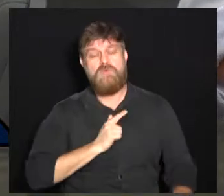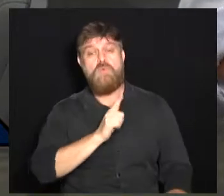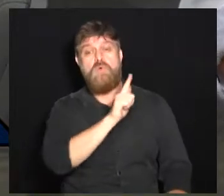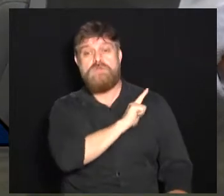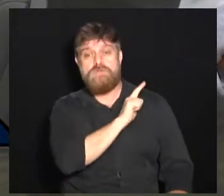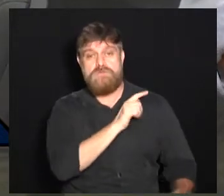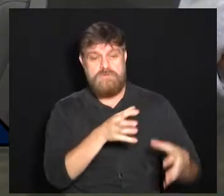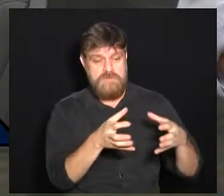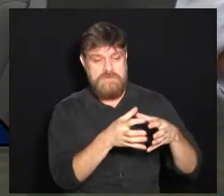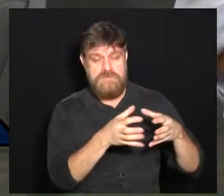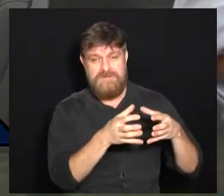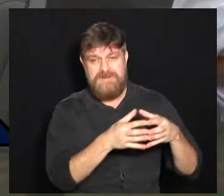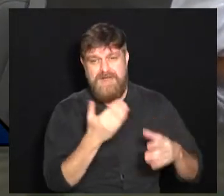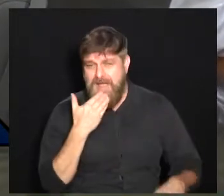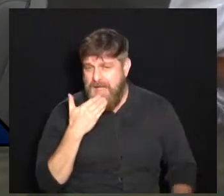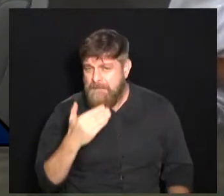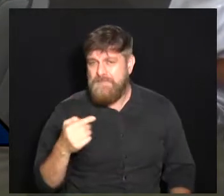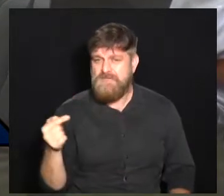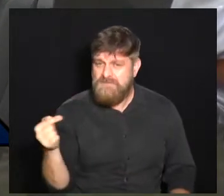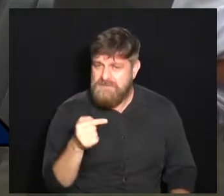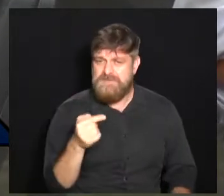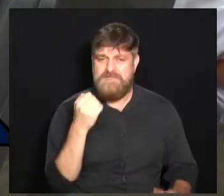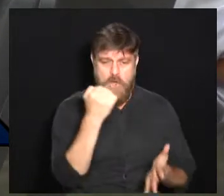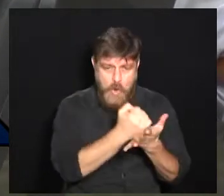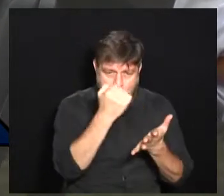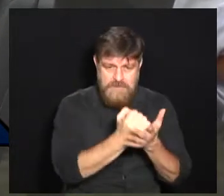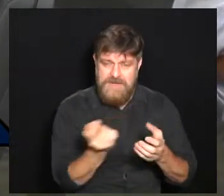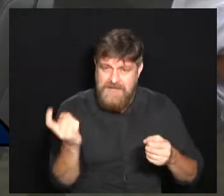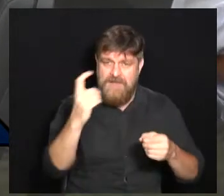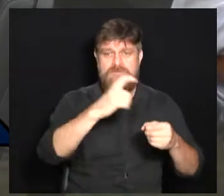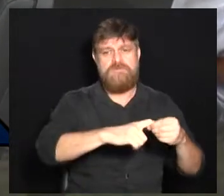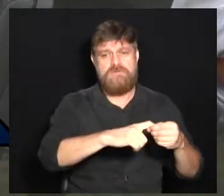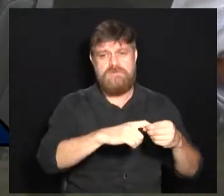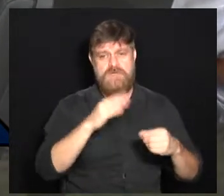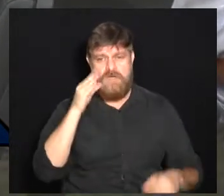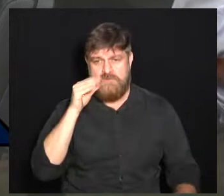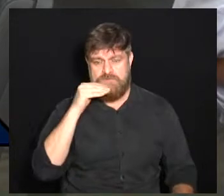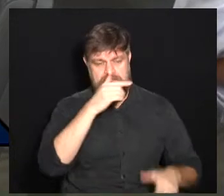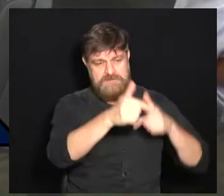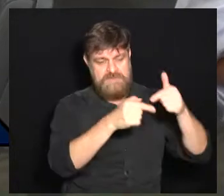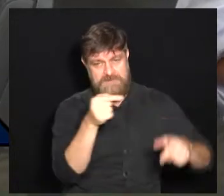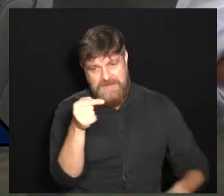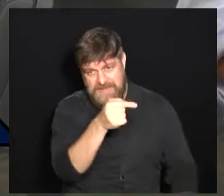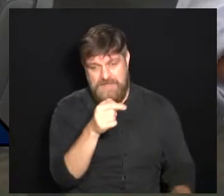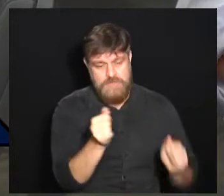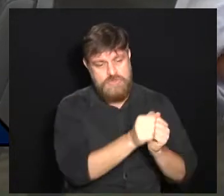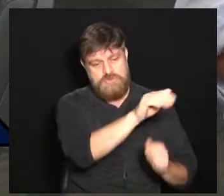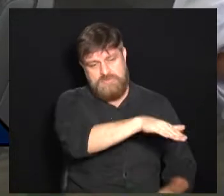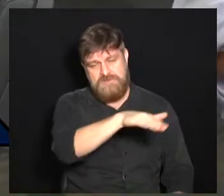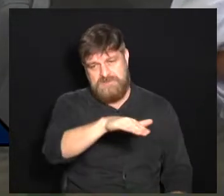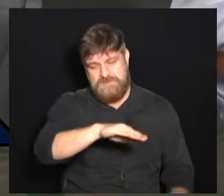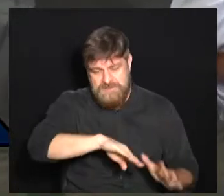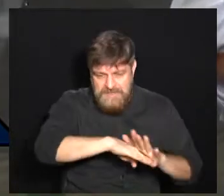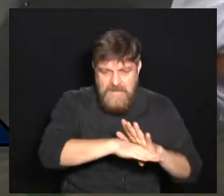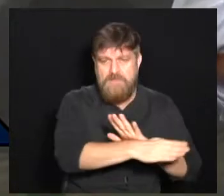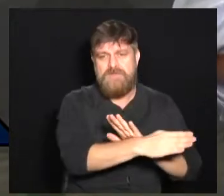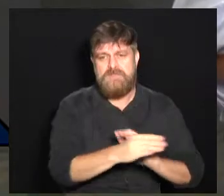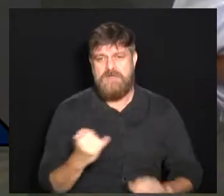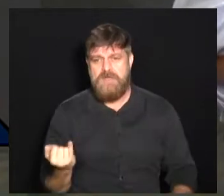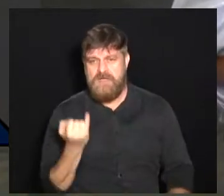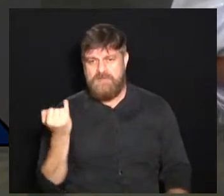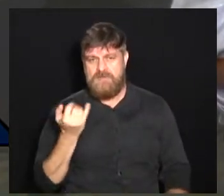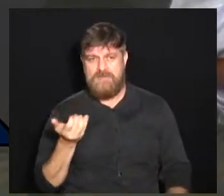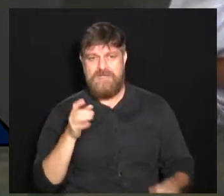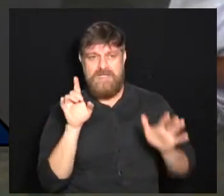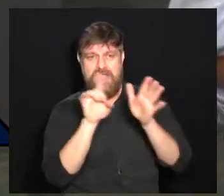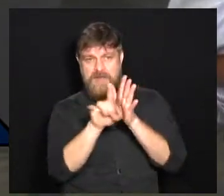gestora, no sentido de fazer com que vocês realmente possam ser recontratados. Então é importante. Eu gostaria de saber duas